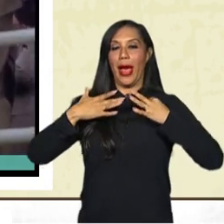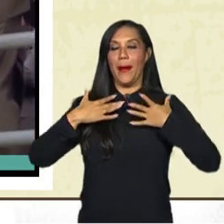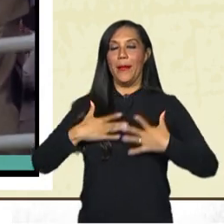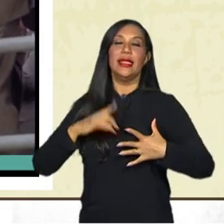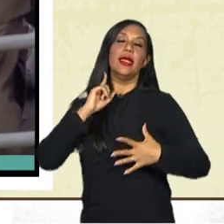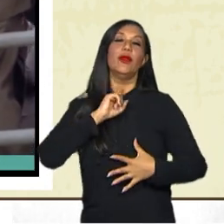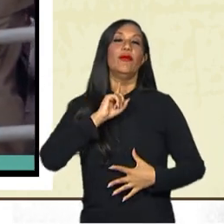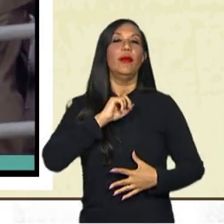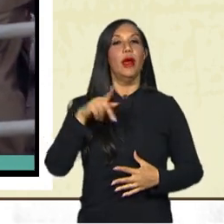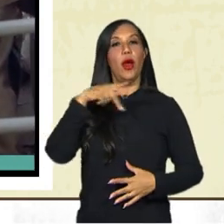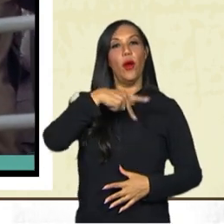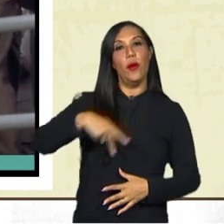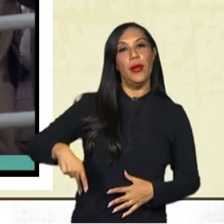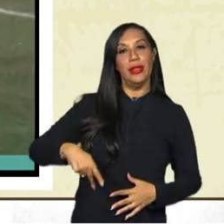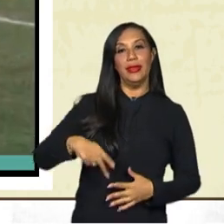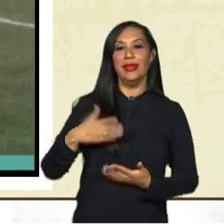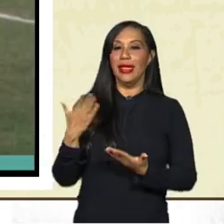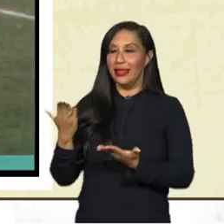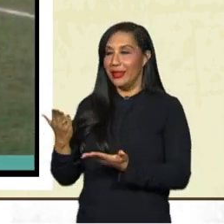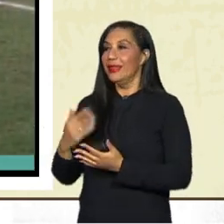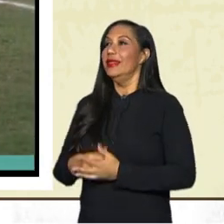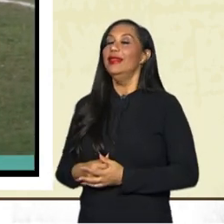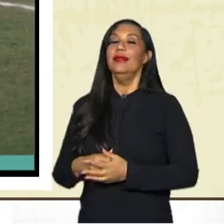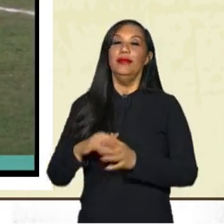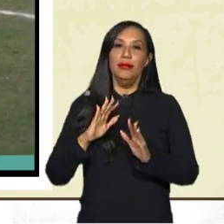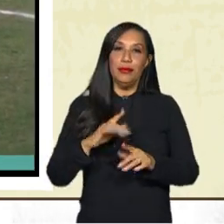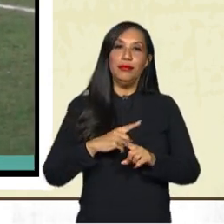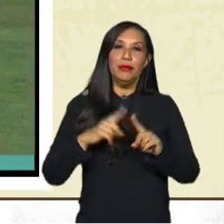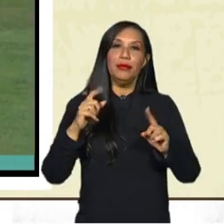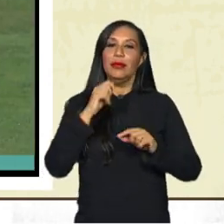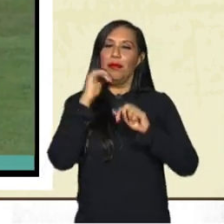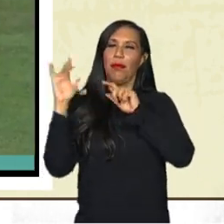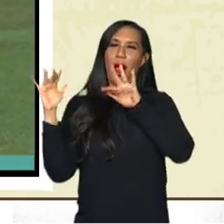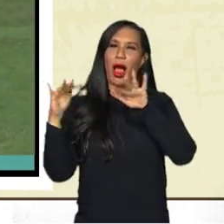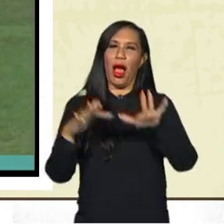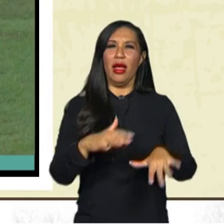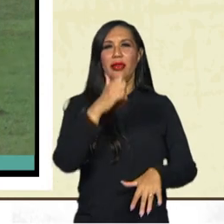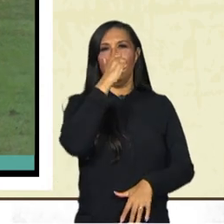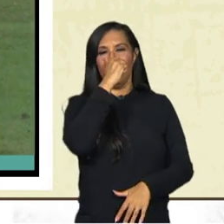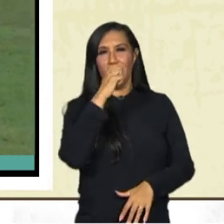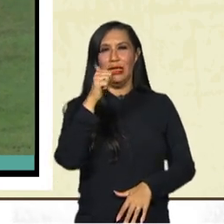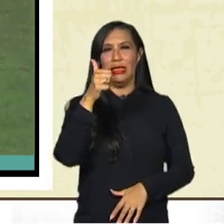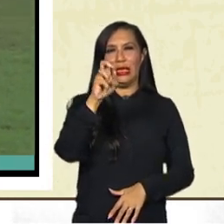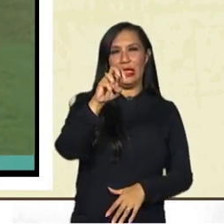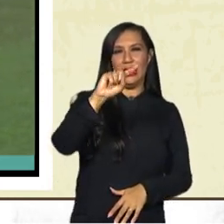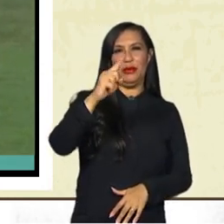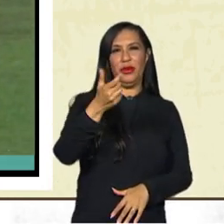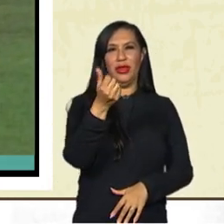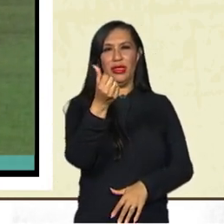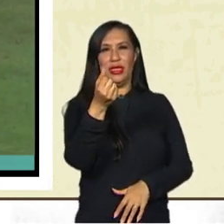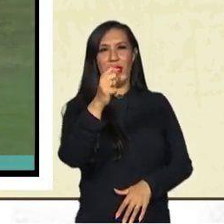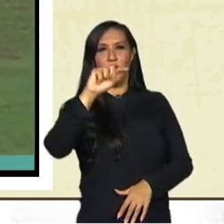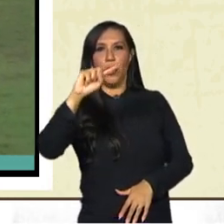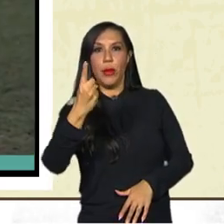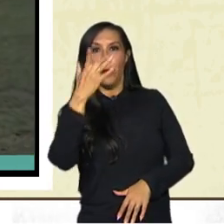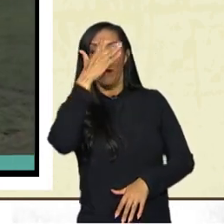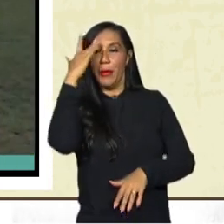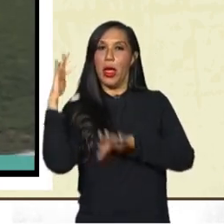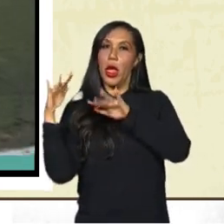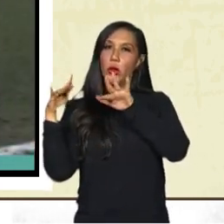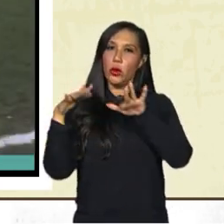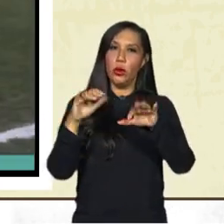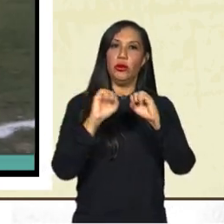Flamengo ao presidente Geisel. Nós tivemos lotação completa aqui, cerca de 15 mil, 16 mil pessoas.